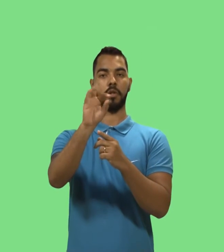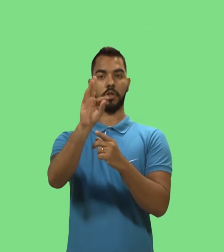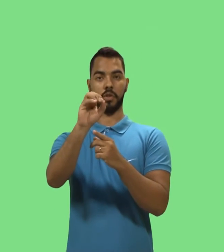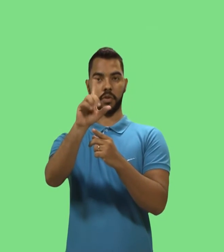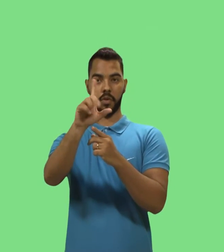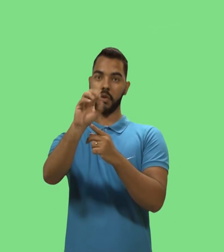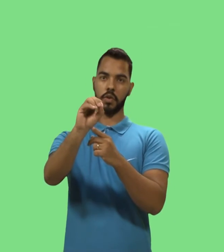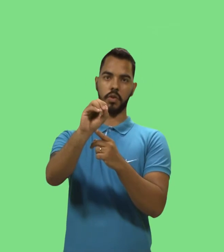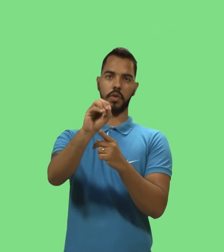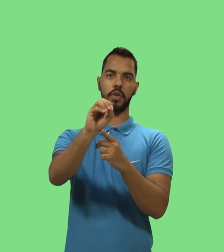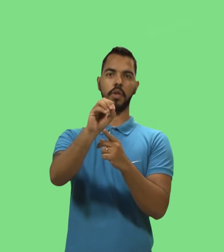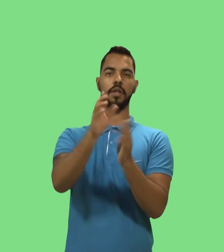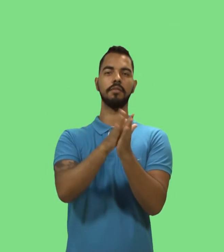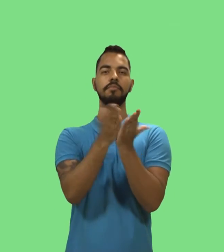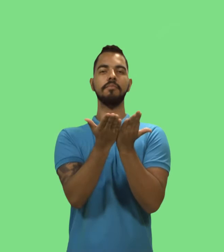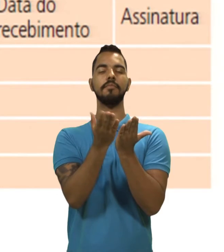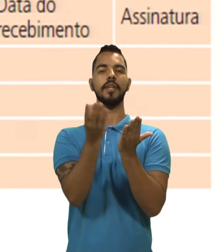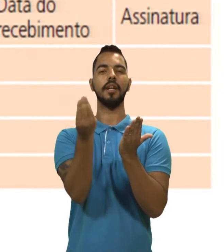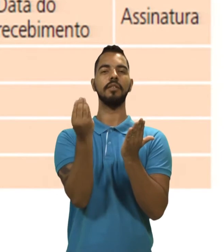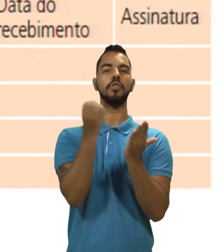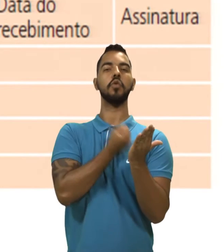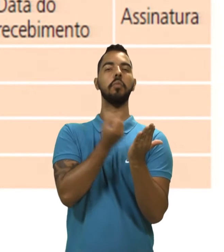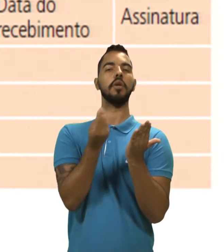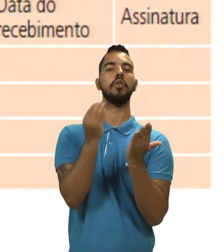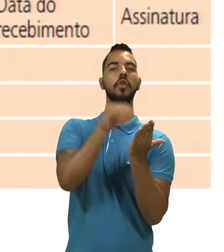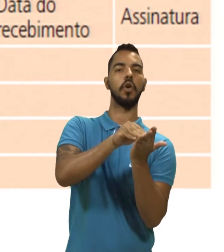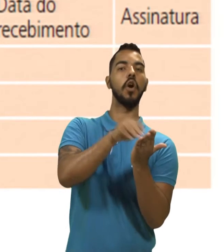recebimento. Vejamos.